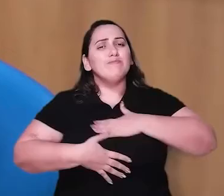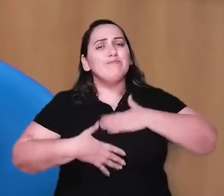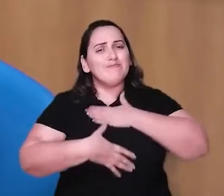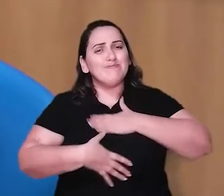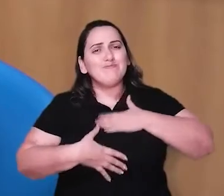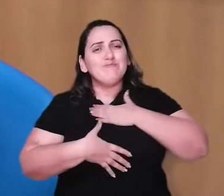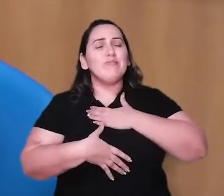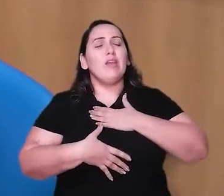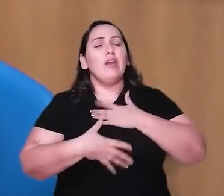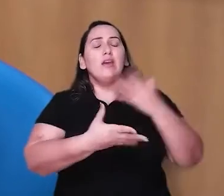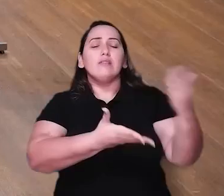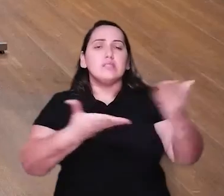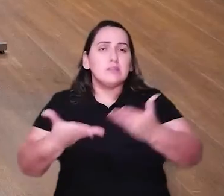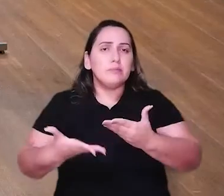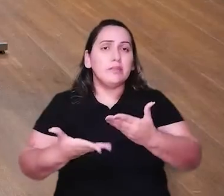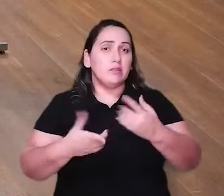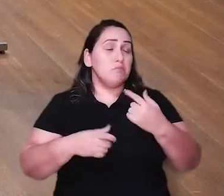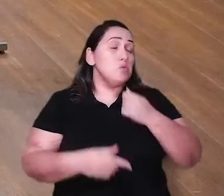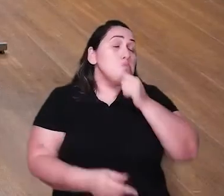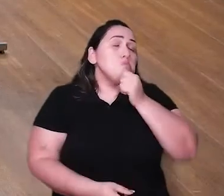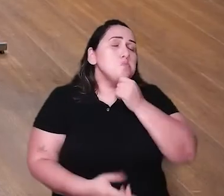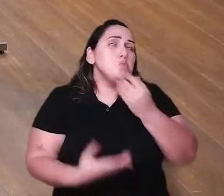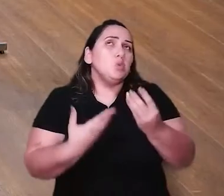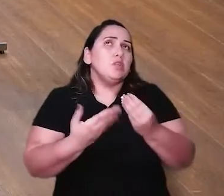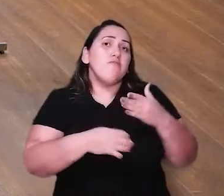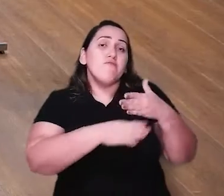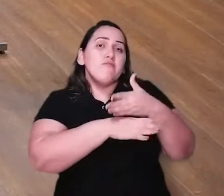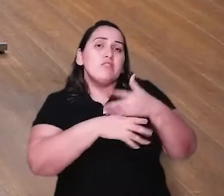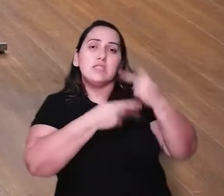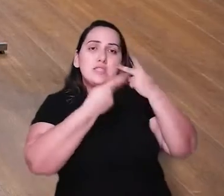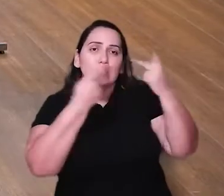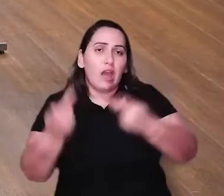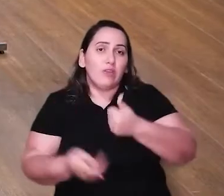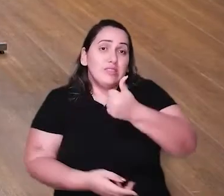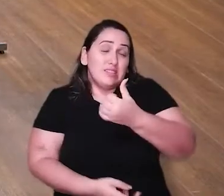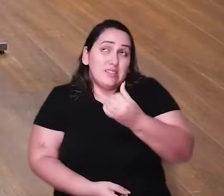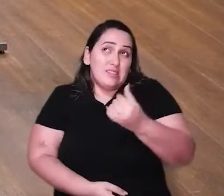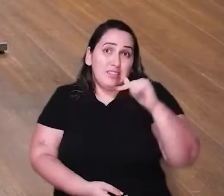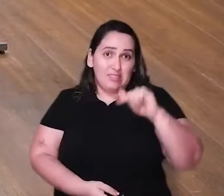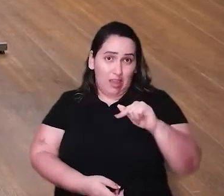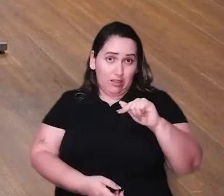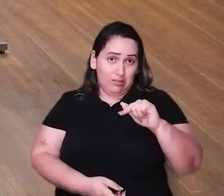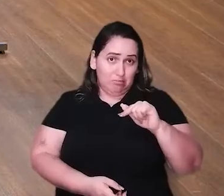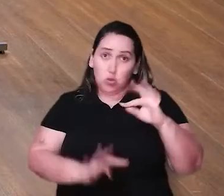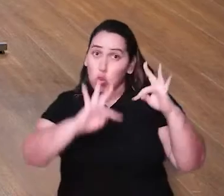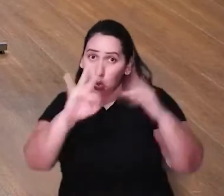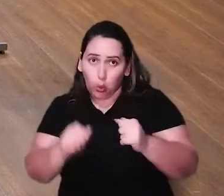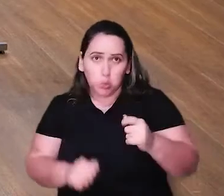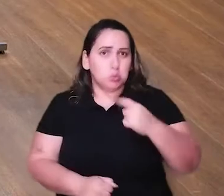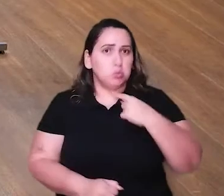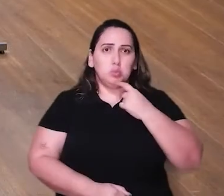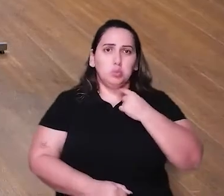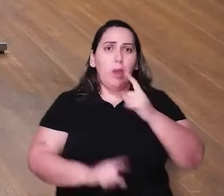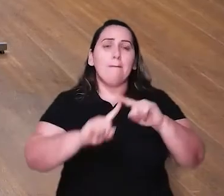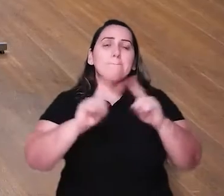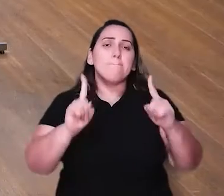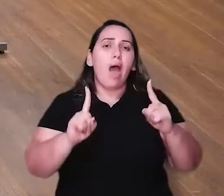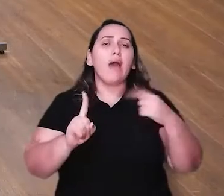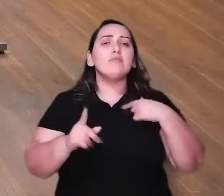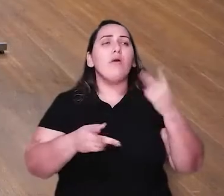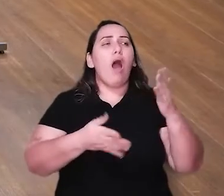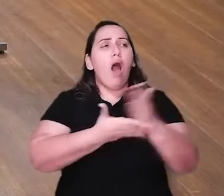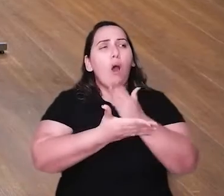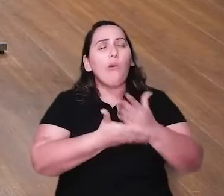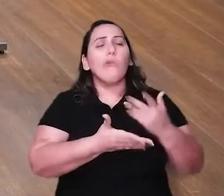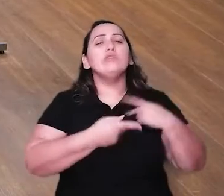o Tribunal Regional Eleitoral. Nessa pesquisa, inclusive, a senhora visitou muitas cidades, né? Como é que foi o acesso a esse material? Nos municípios,